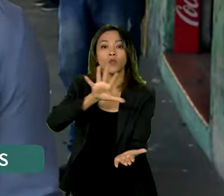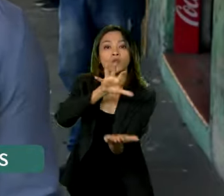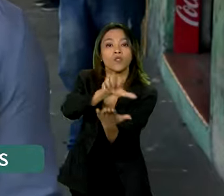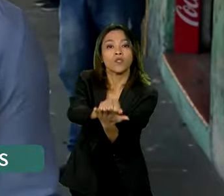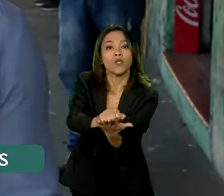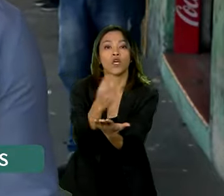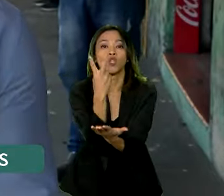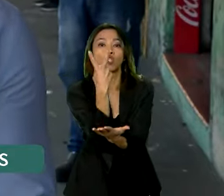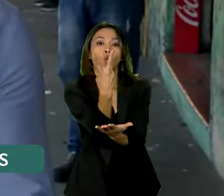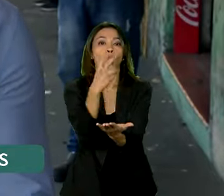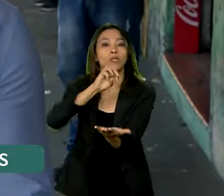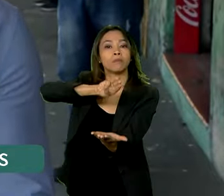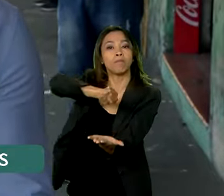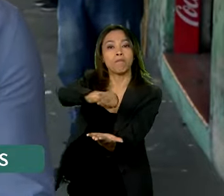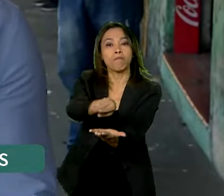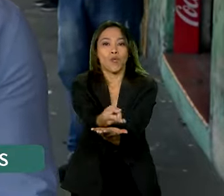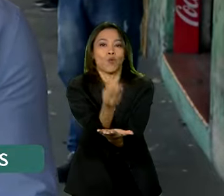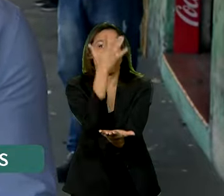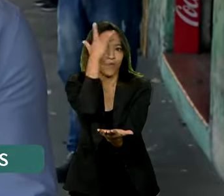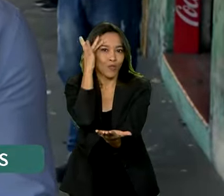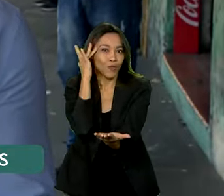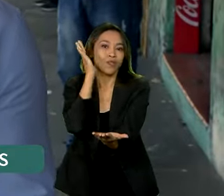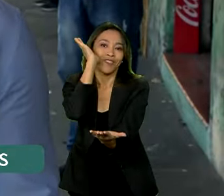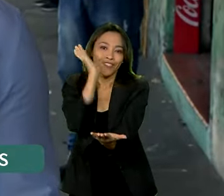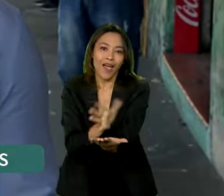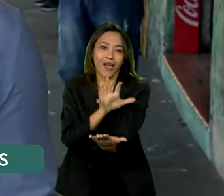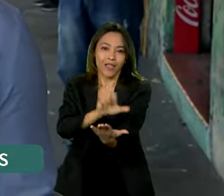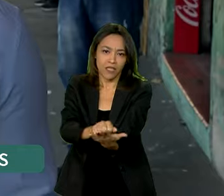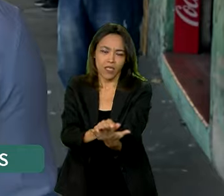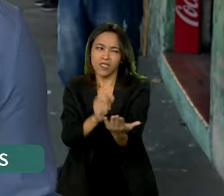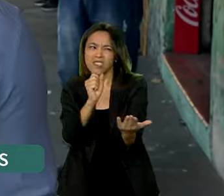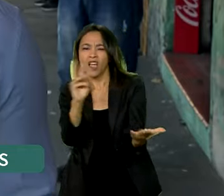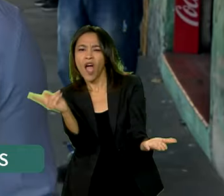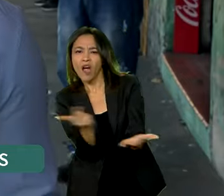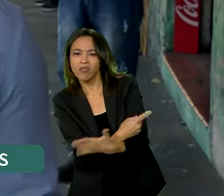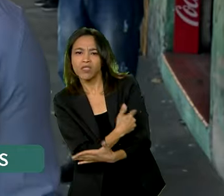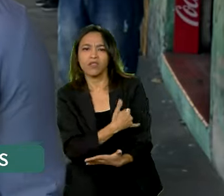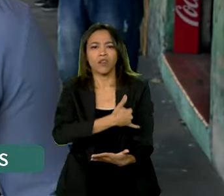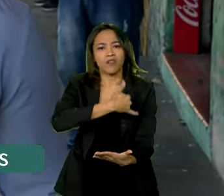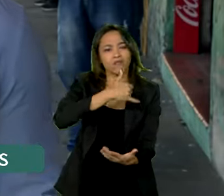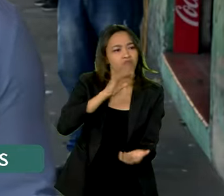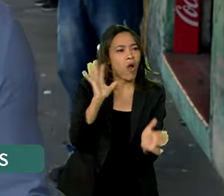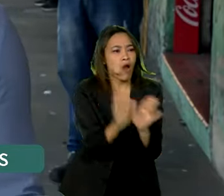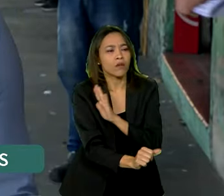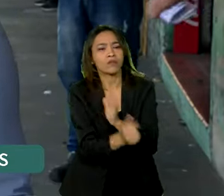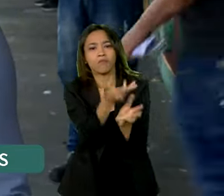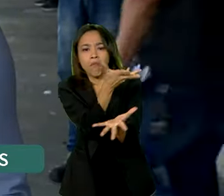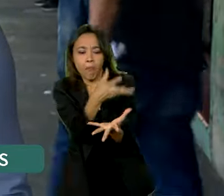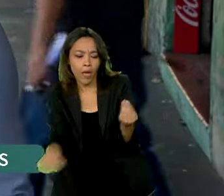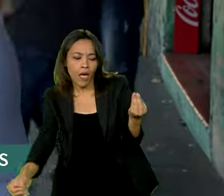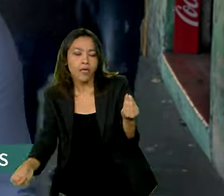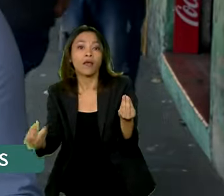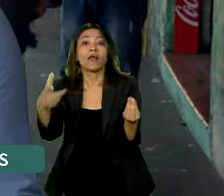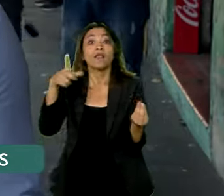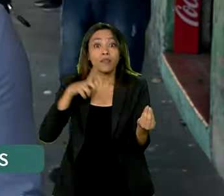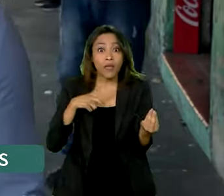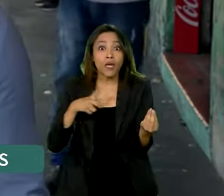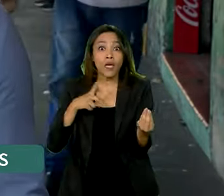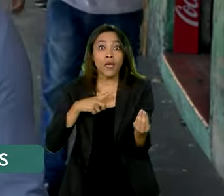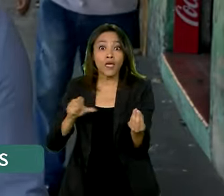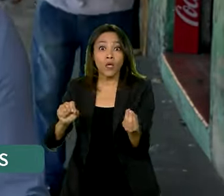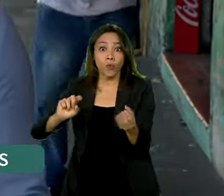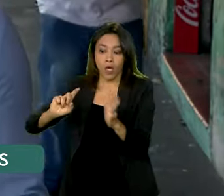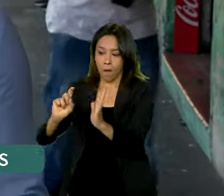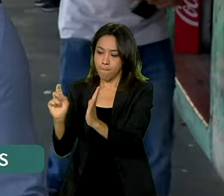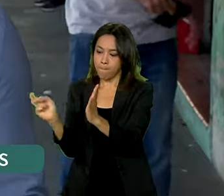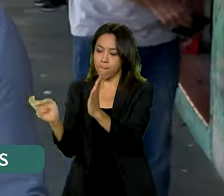2 milhões de cadastros. Em caso de furto, roubo ou perda, existe um botão de emergência que faz o